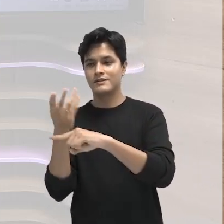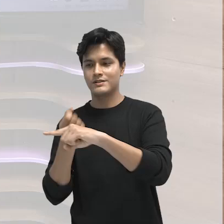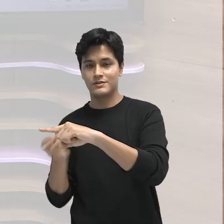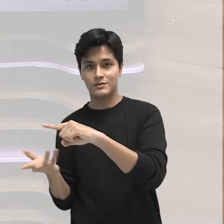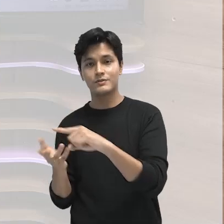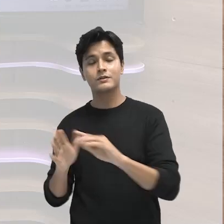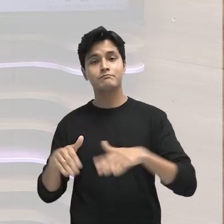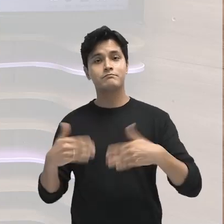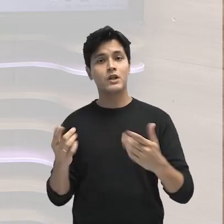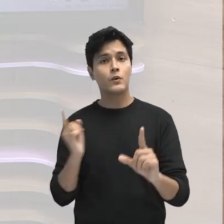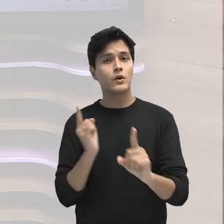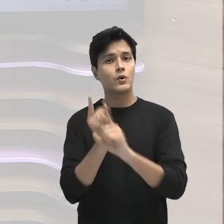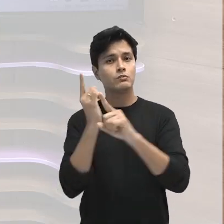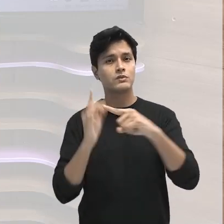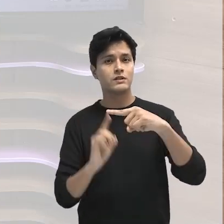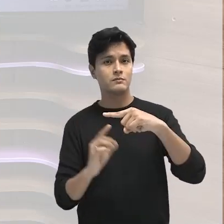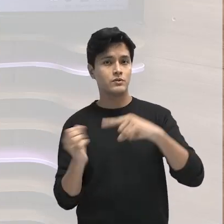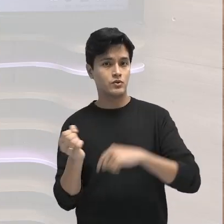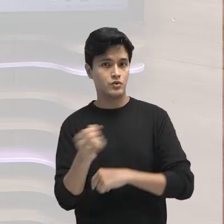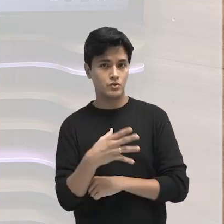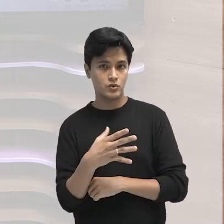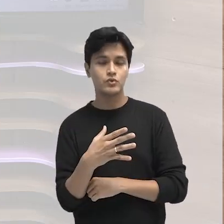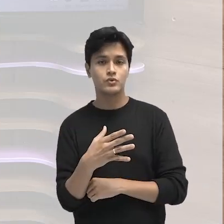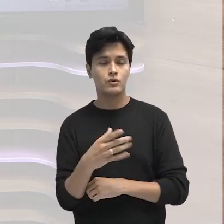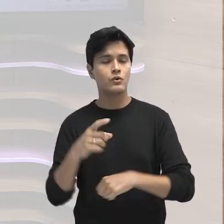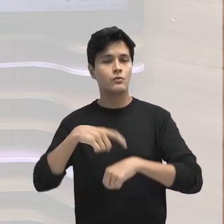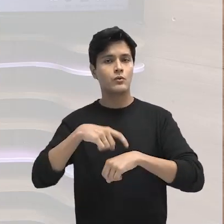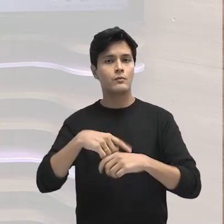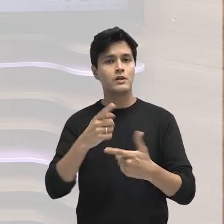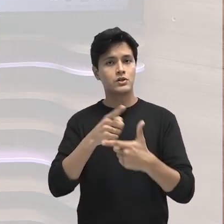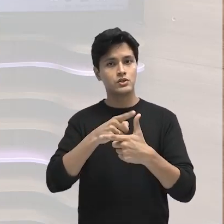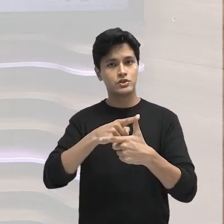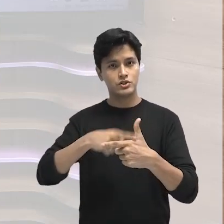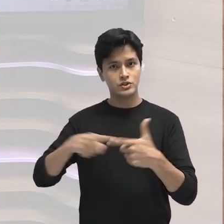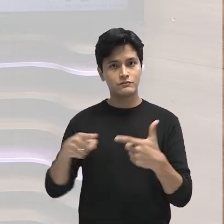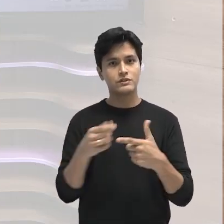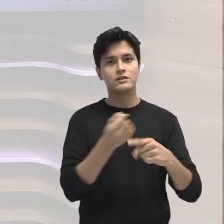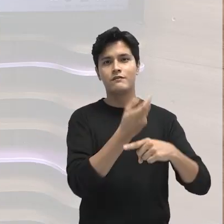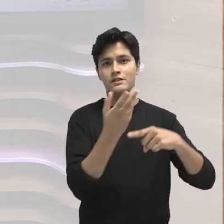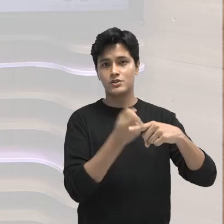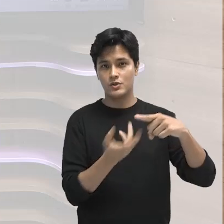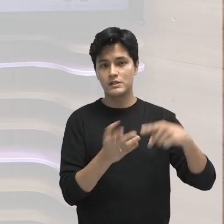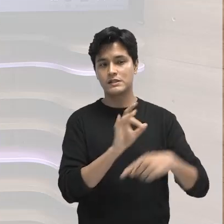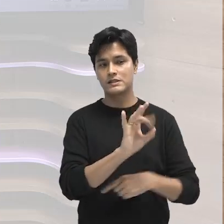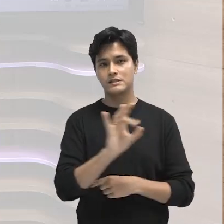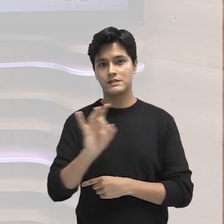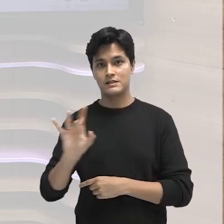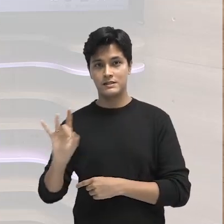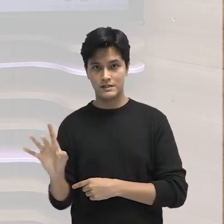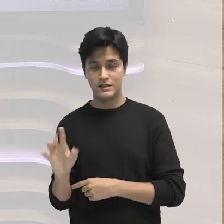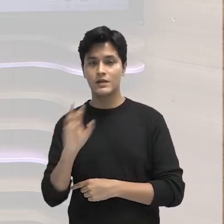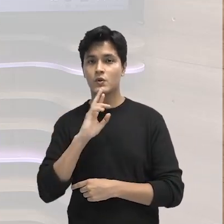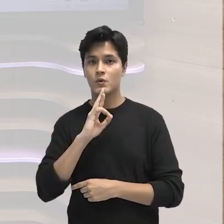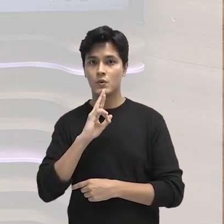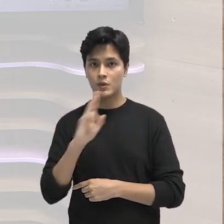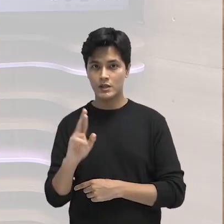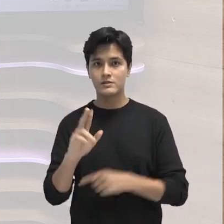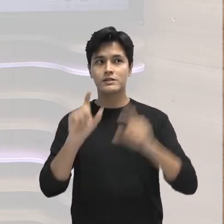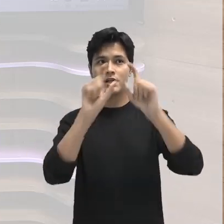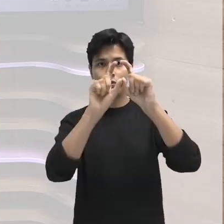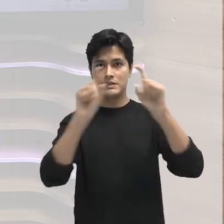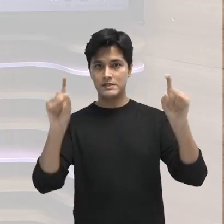esse novo denominador, quando você for dividir por cada uma dessas frações, o resultado que vai lá para cima